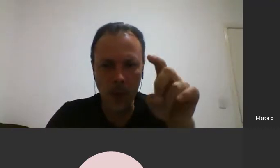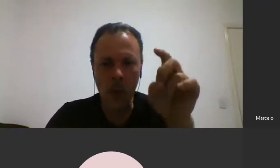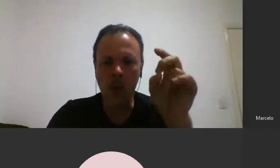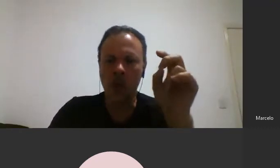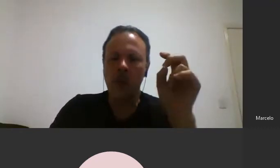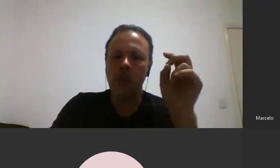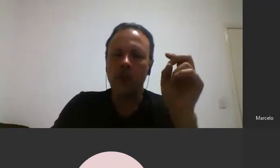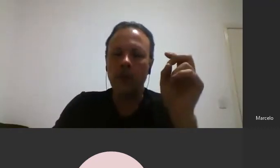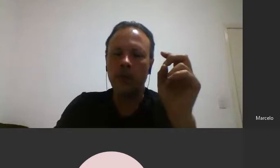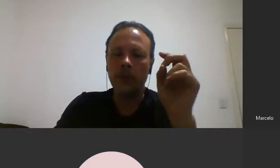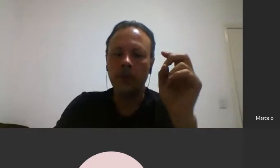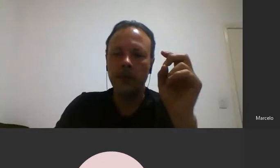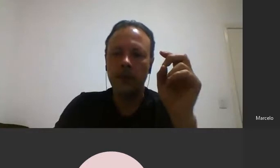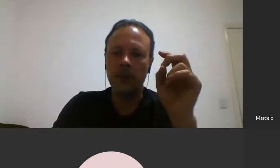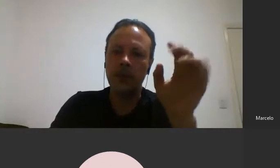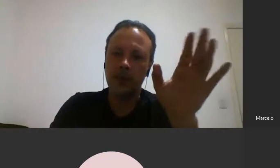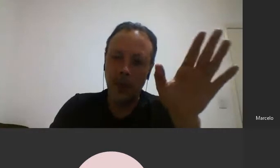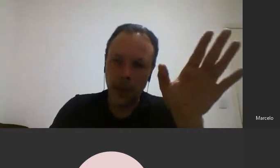13, não.